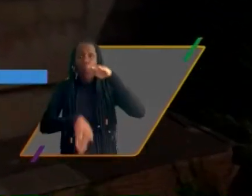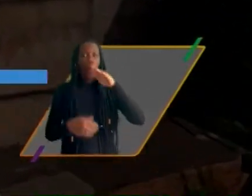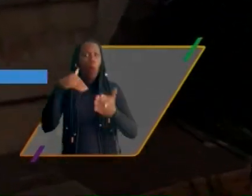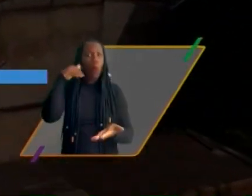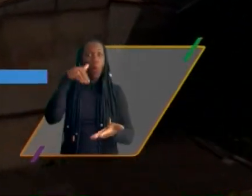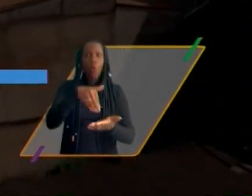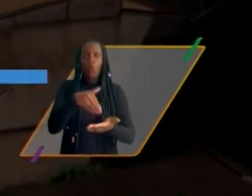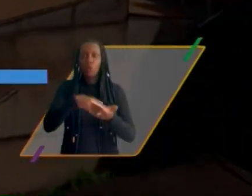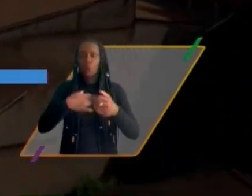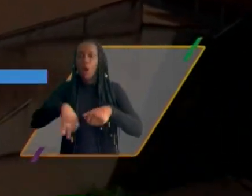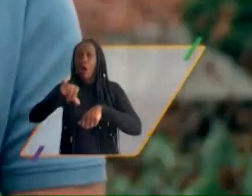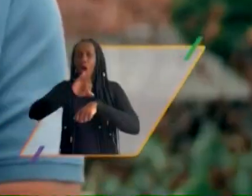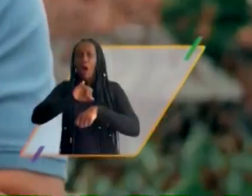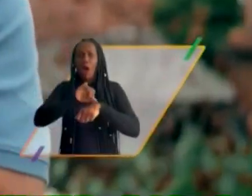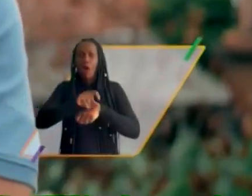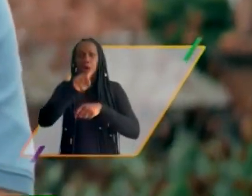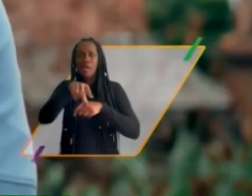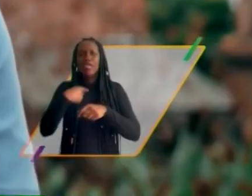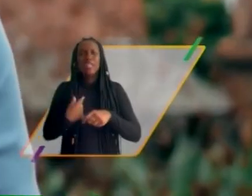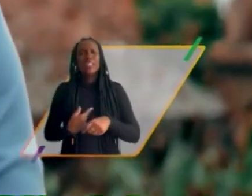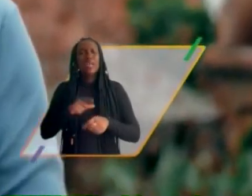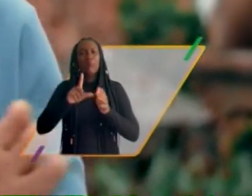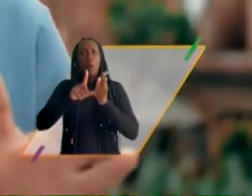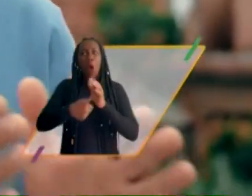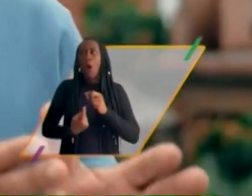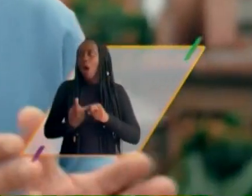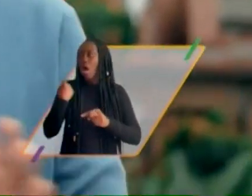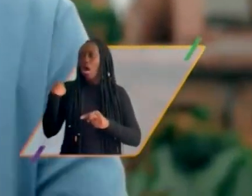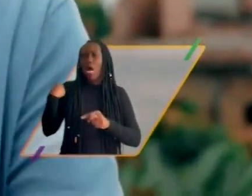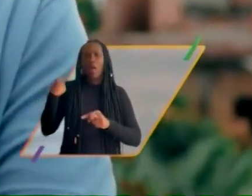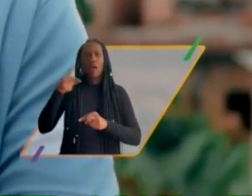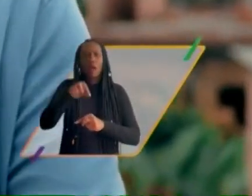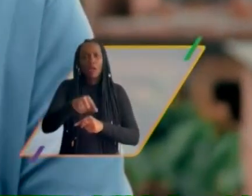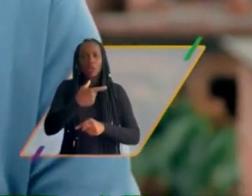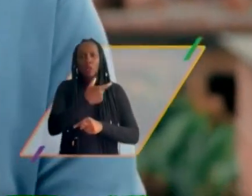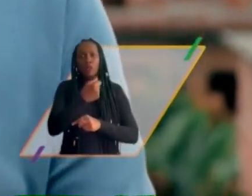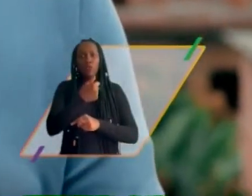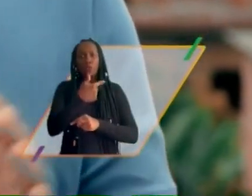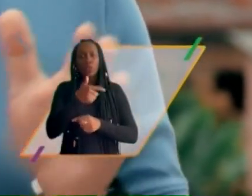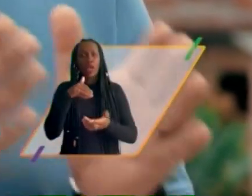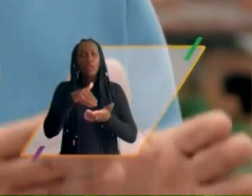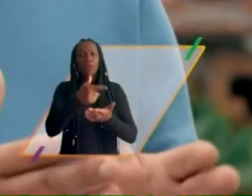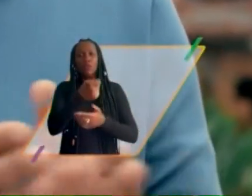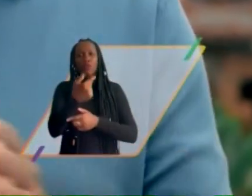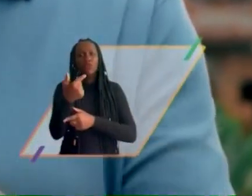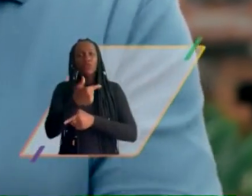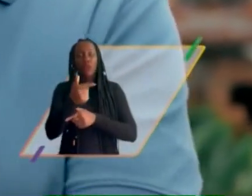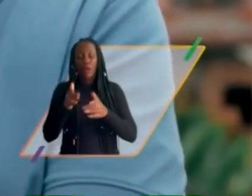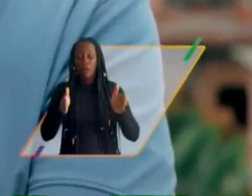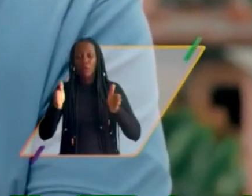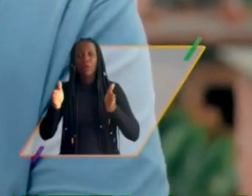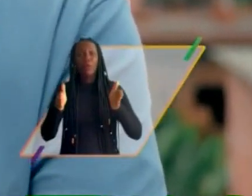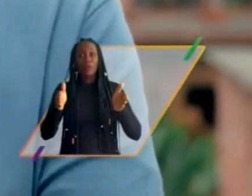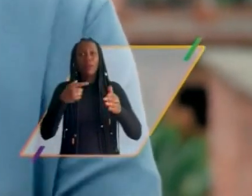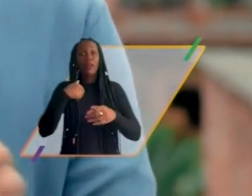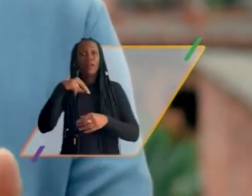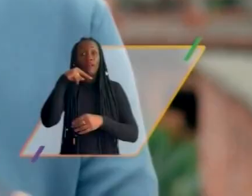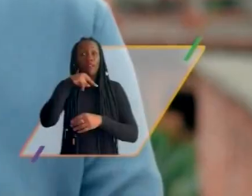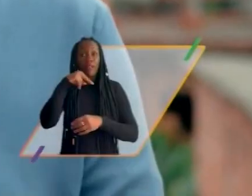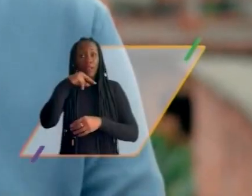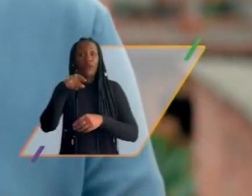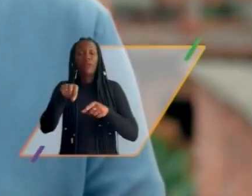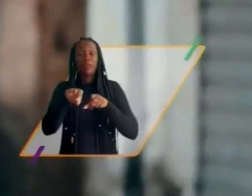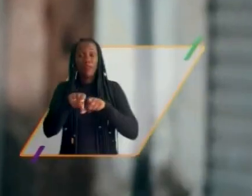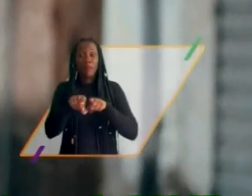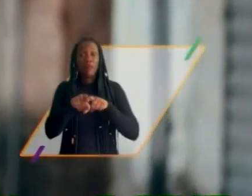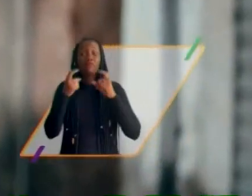último lugar entre as capitais. Teve o pior retrocesso entre 2012 e 2022, justamente nas gestões de Assemi Neto e de